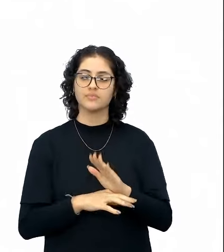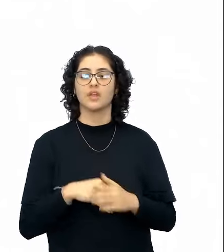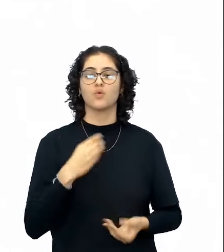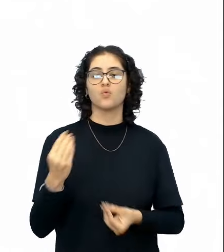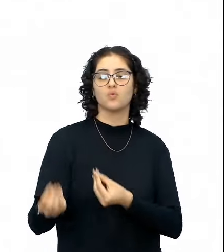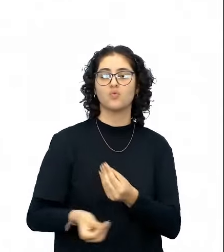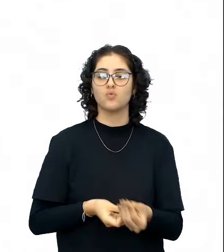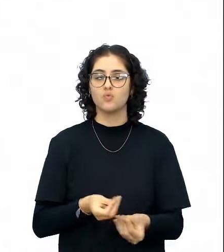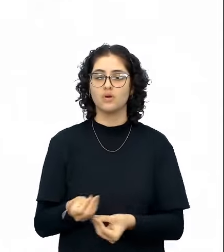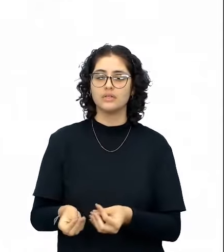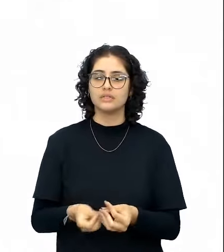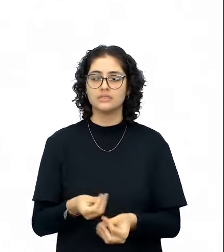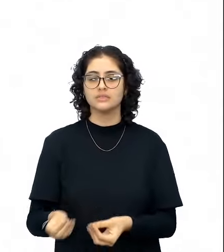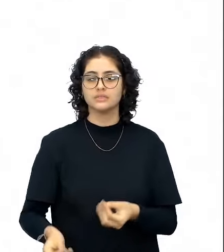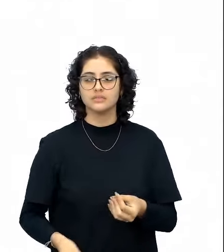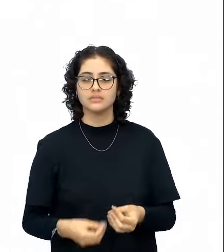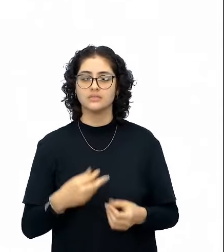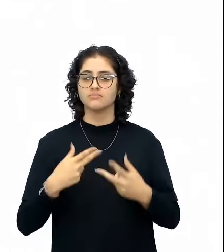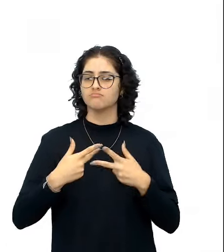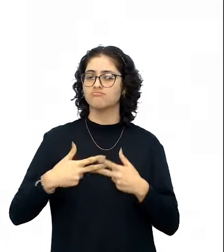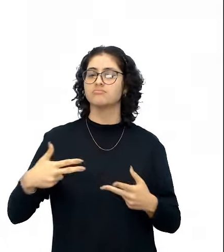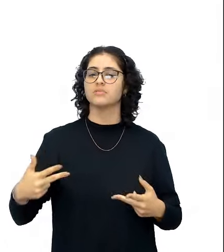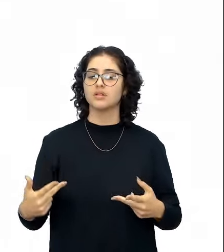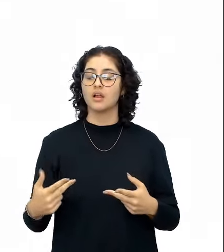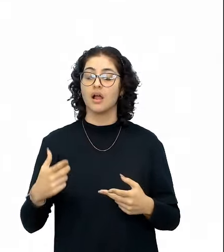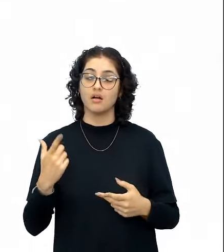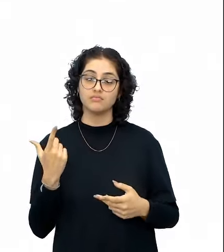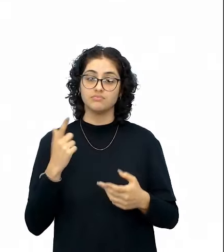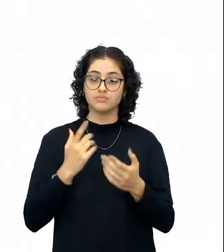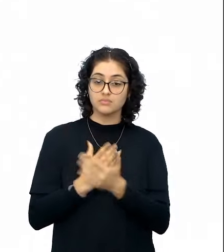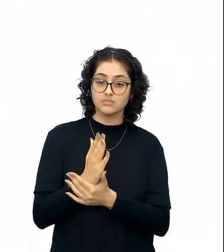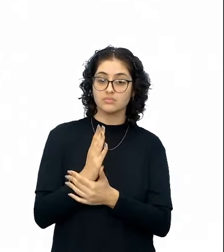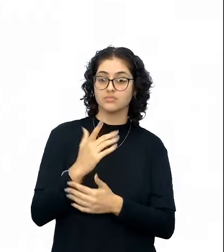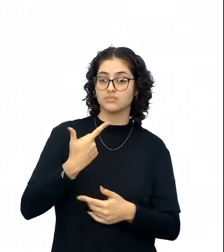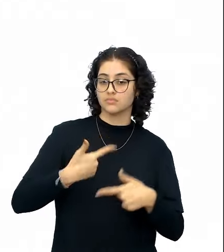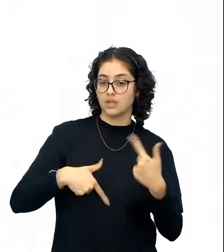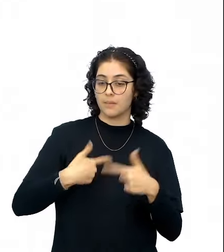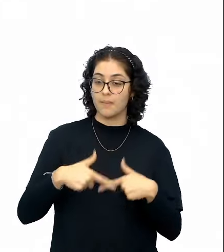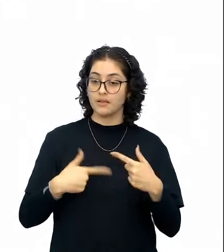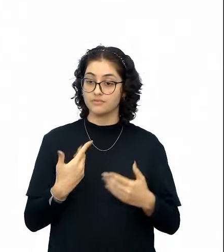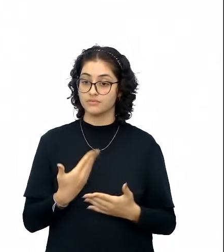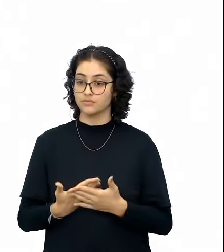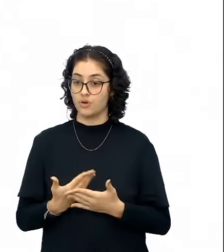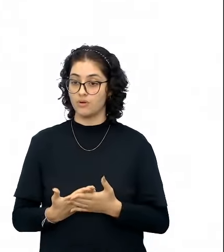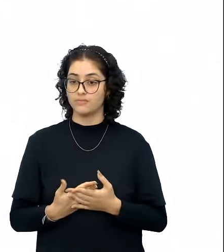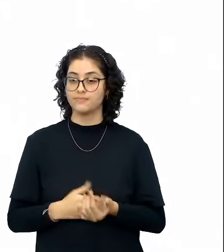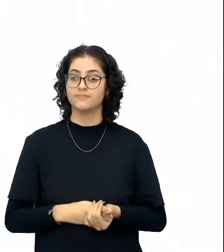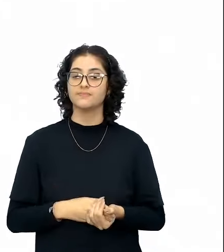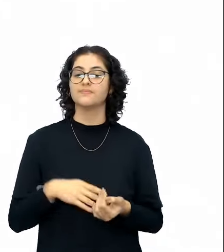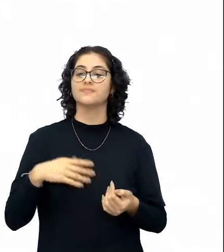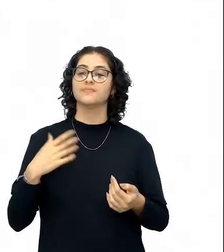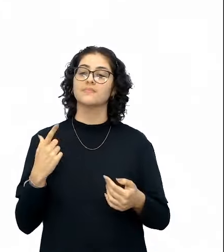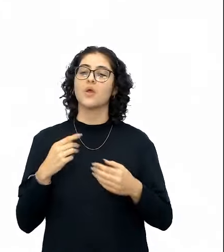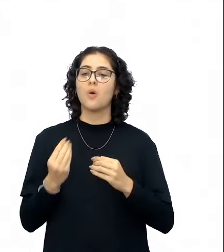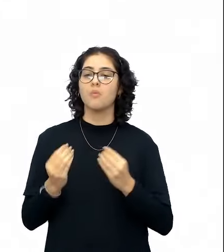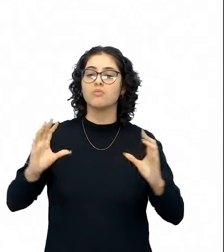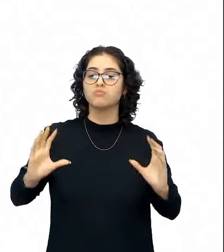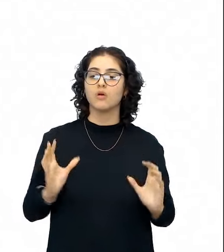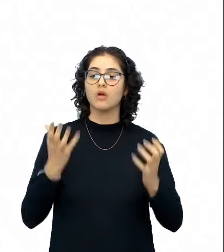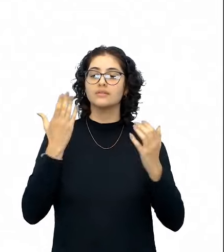são ali as possibilidades de estar desenvolvendo esse trabalho na sala de aula. Como isso pode acontecer na